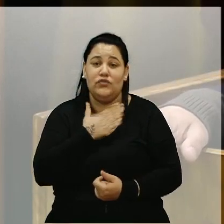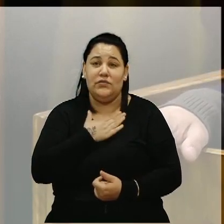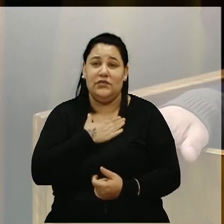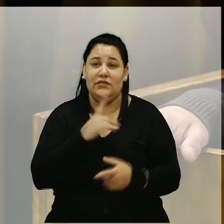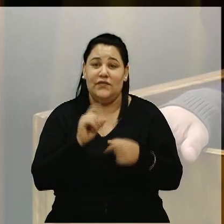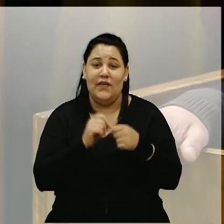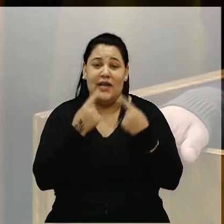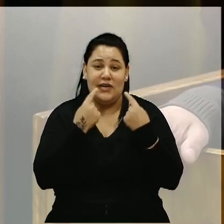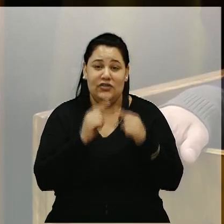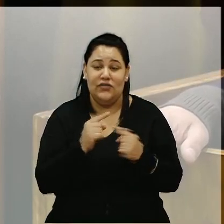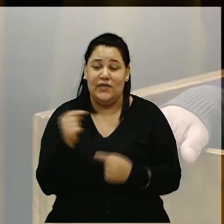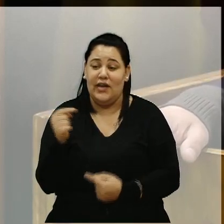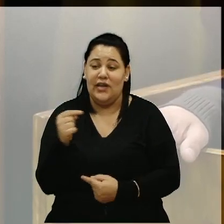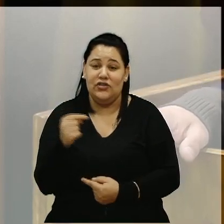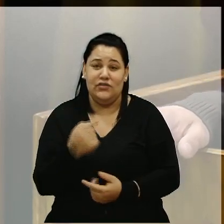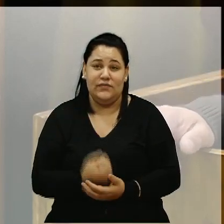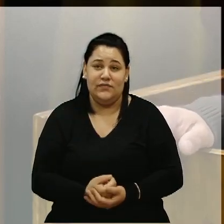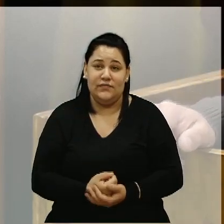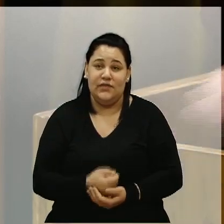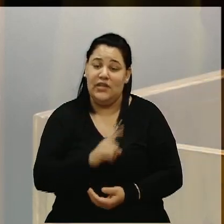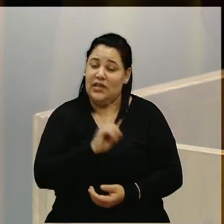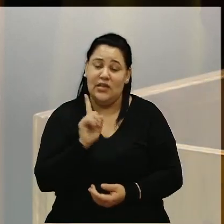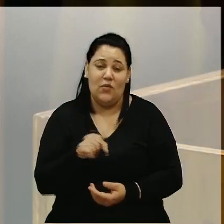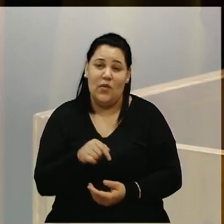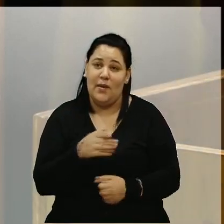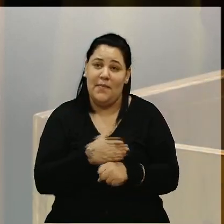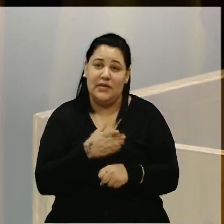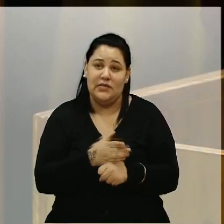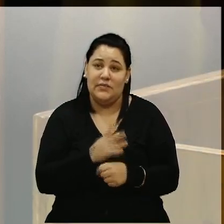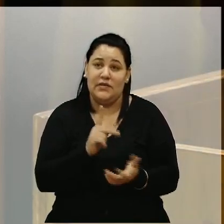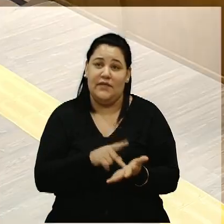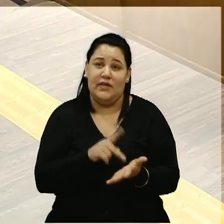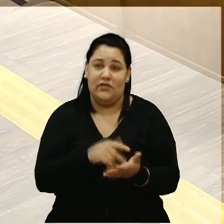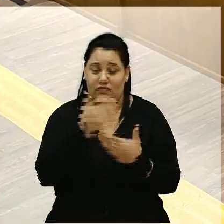e no qual é negativa, que do qual não corresponde com a realidade. Muito obrigado, presidente. Obrigado, vereador.